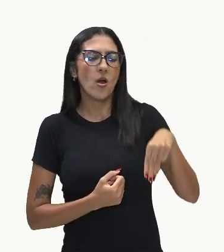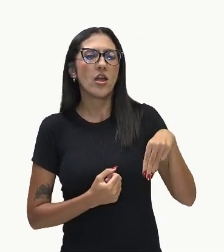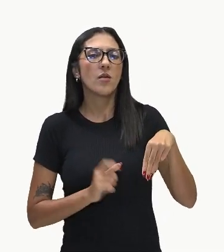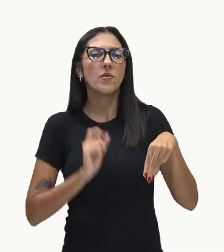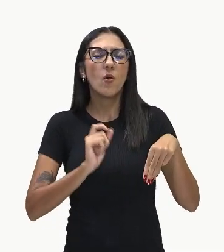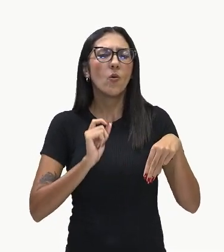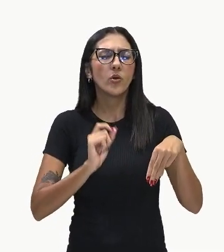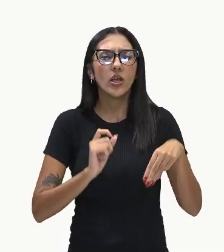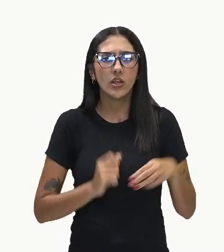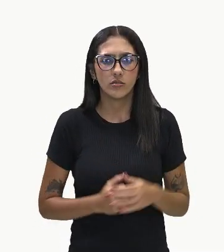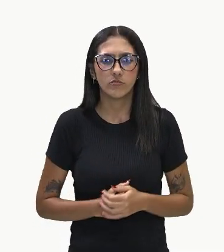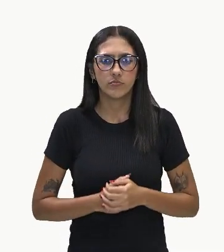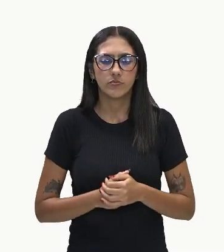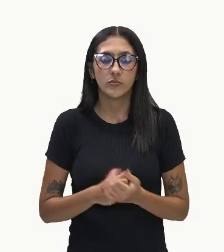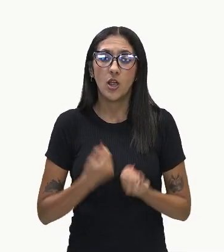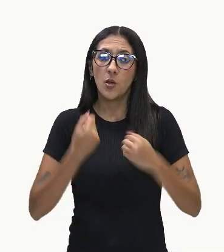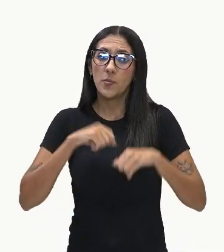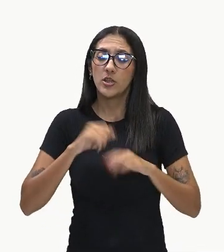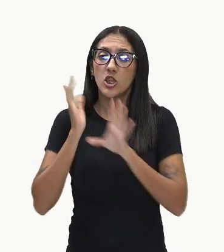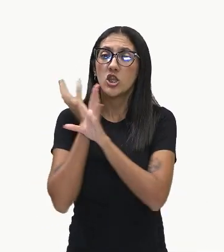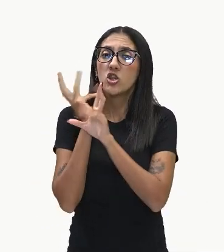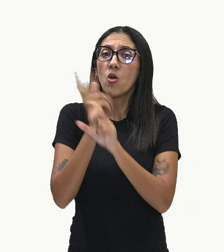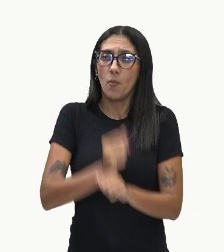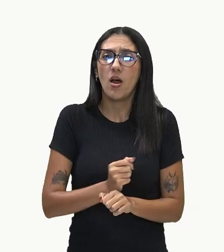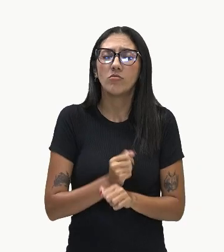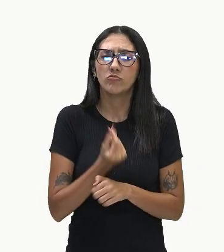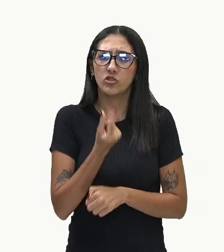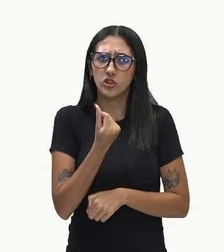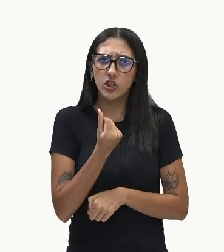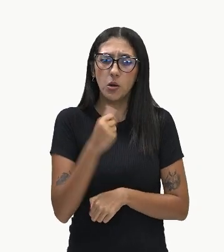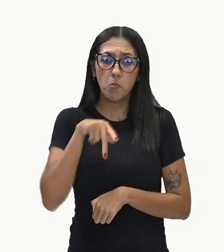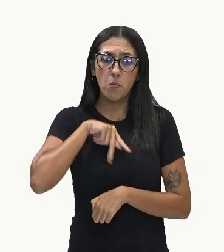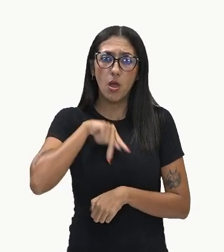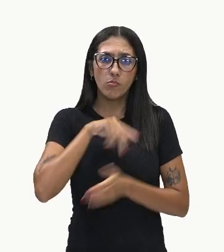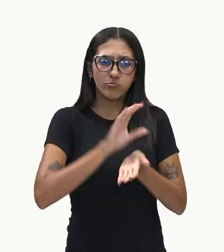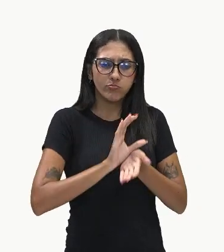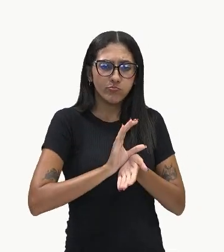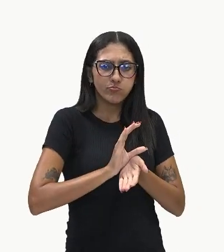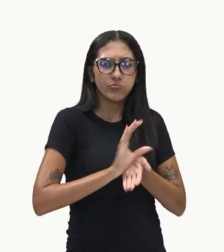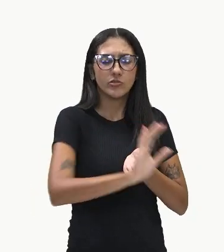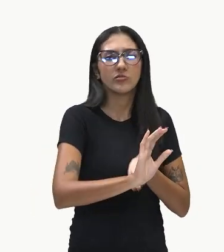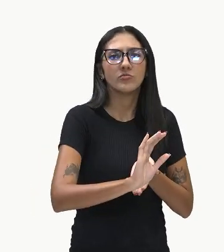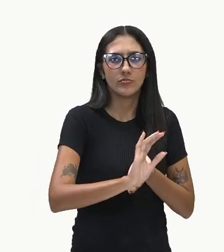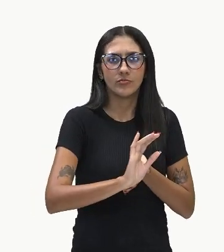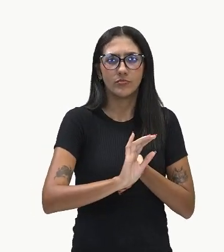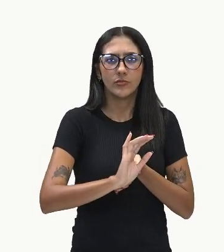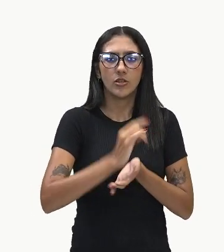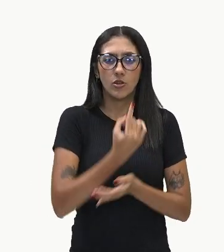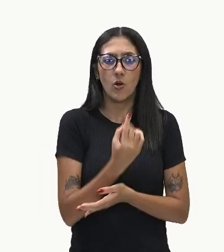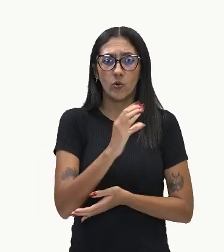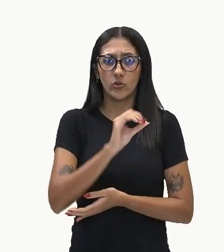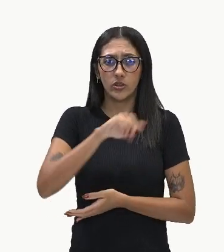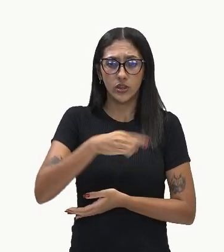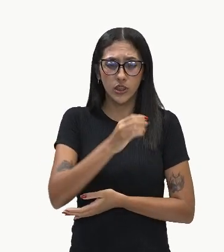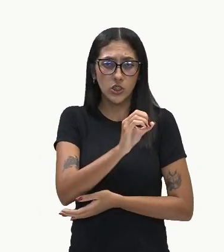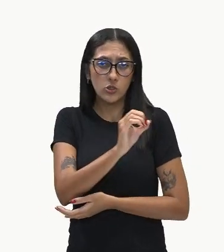quem? Eu vou ter que somar o que eu investi, que são os 10 mil,